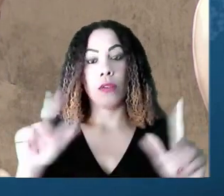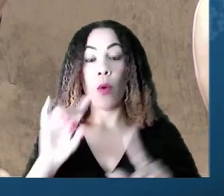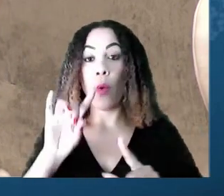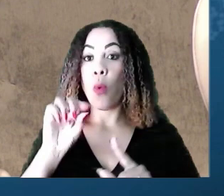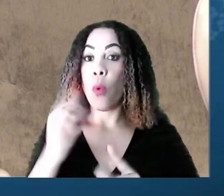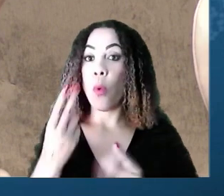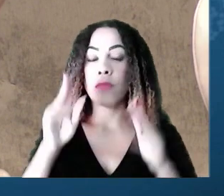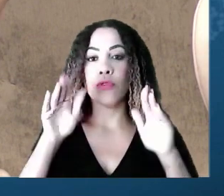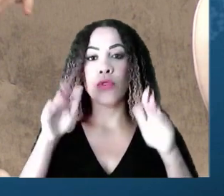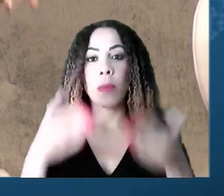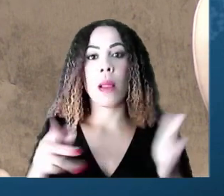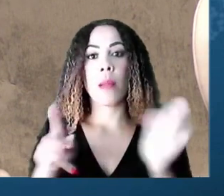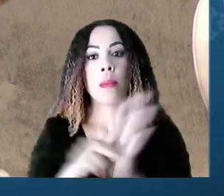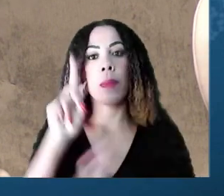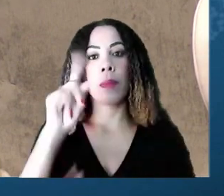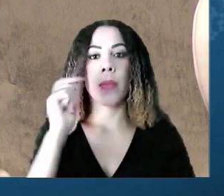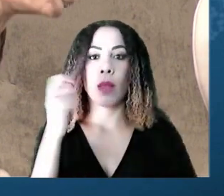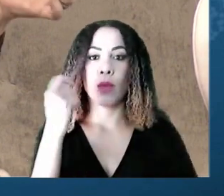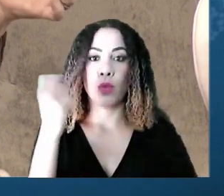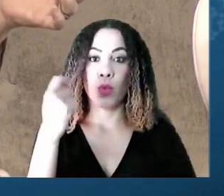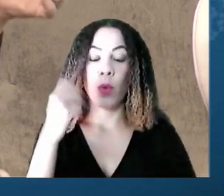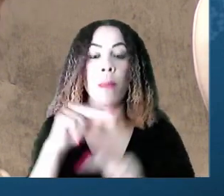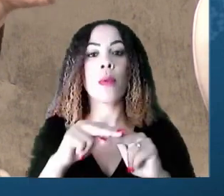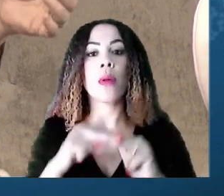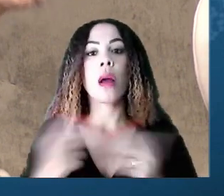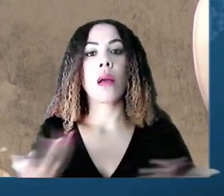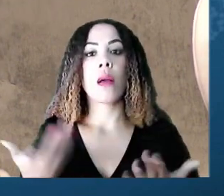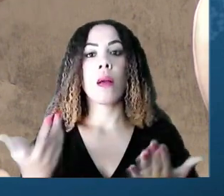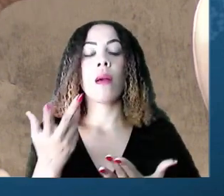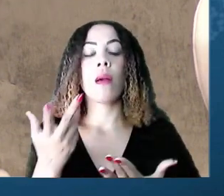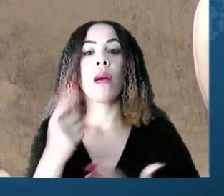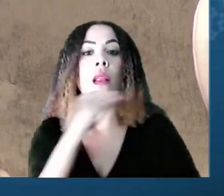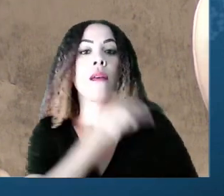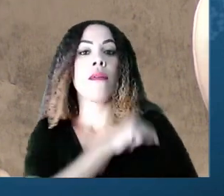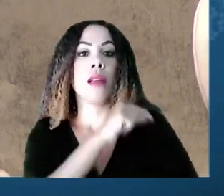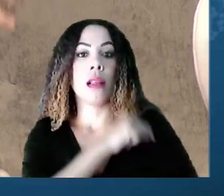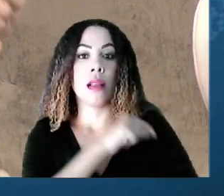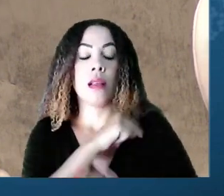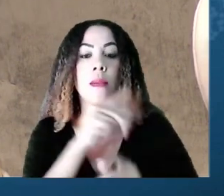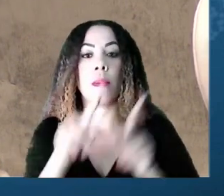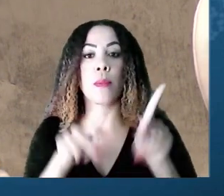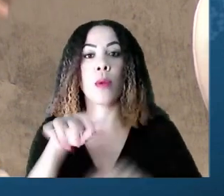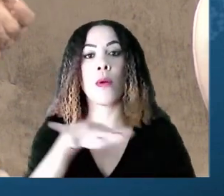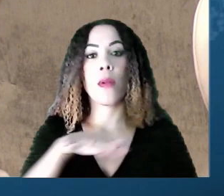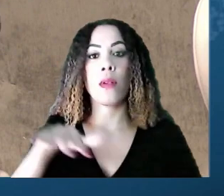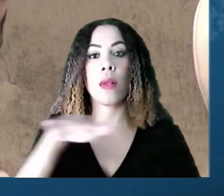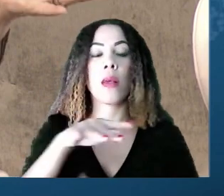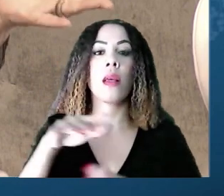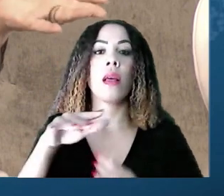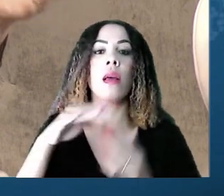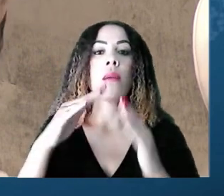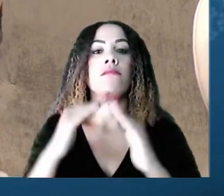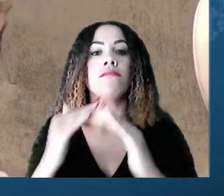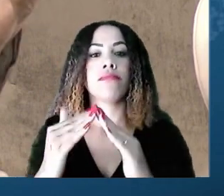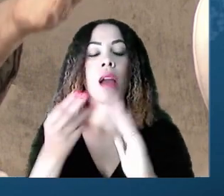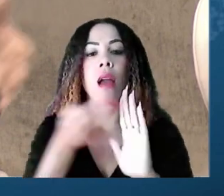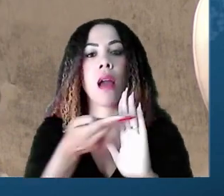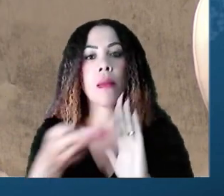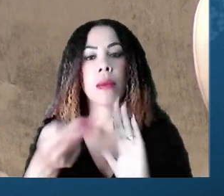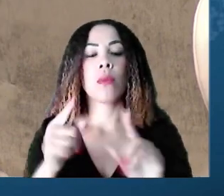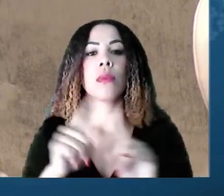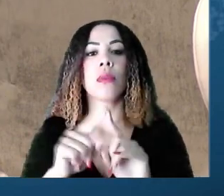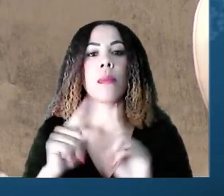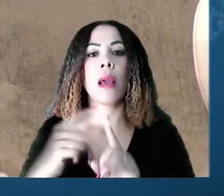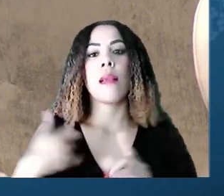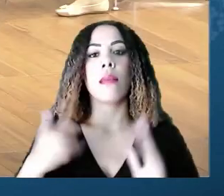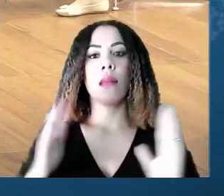o Rio Grande do Sul nesse momento em relação à vacinação da dengue na população de abrigo ou na população da faixa etária que nós definimos